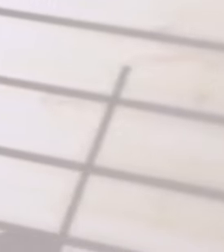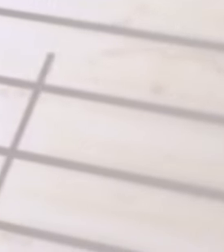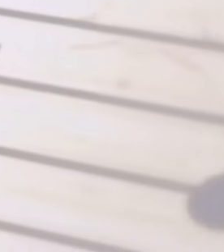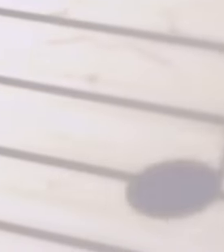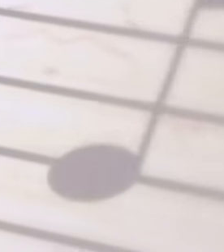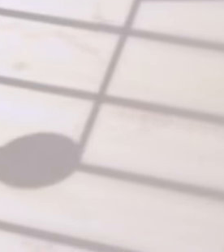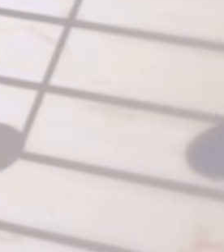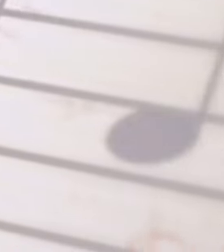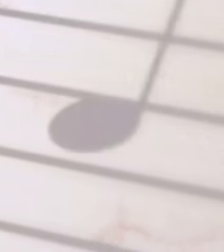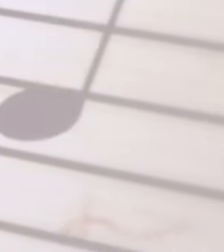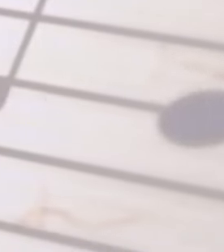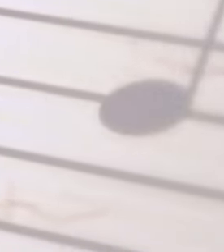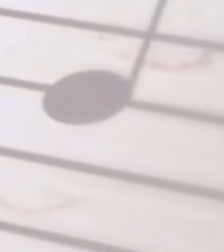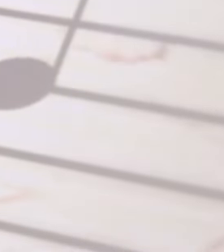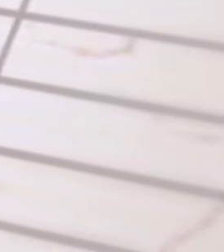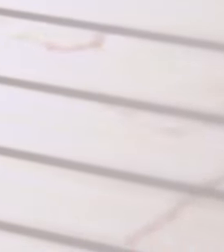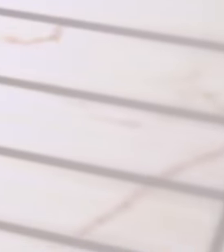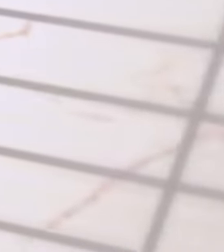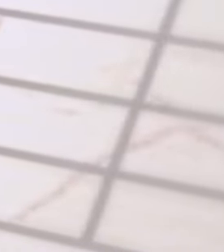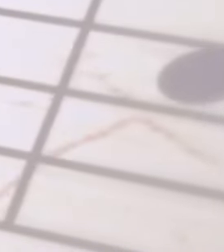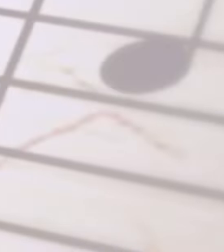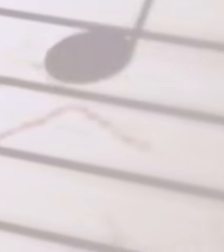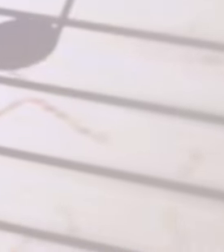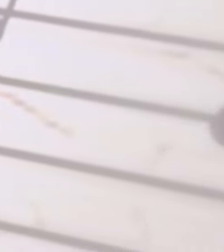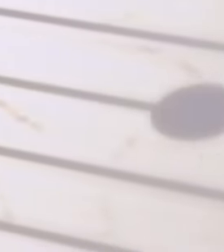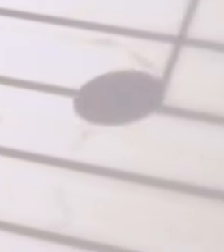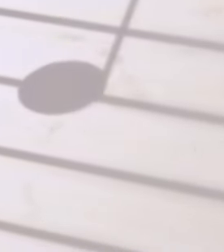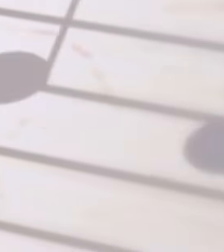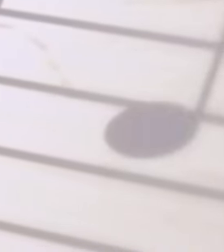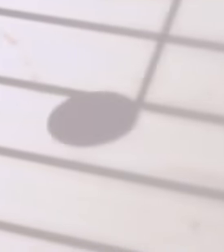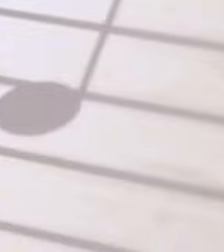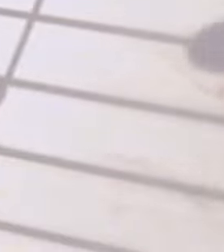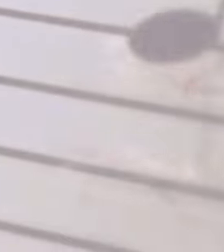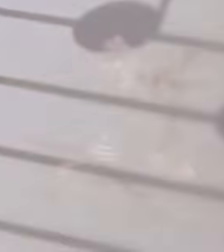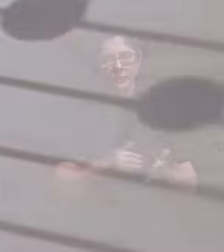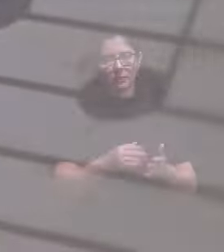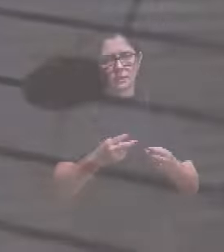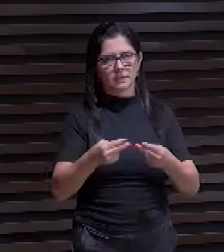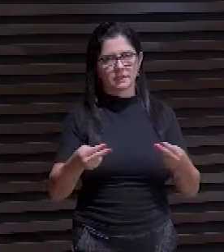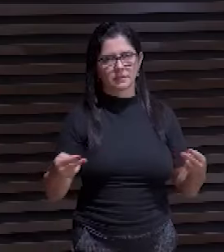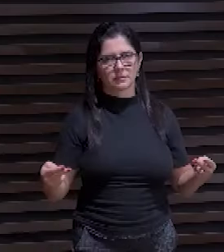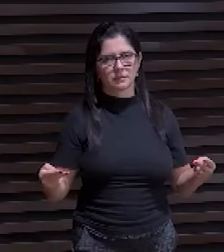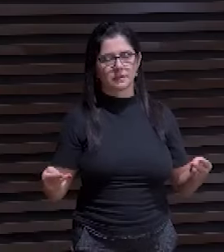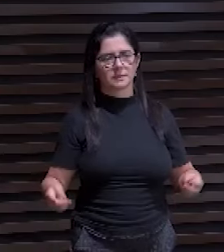Porque dele, por meio dele, para ele são todas as coisas. Vamos confessar isso.